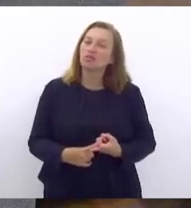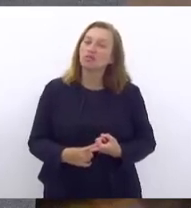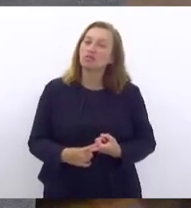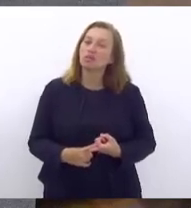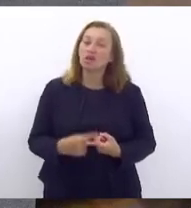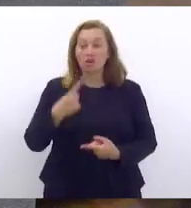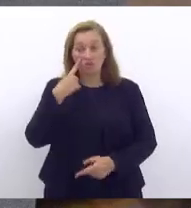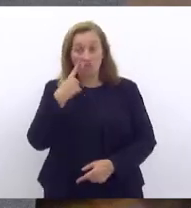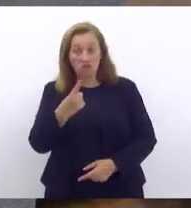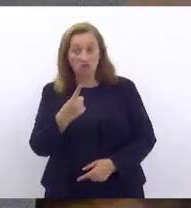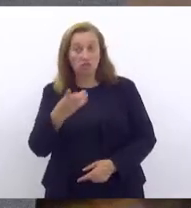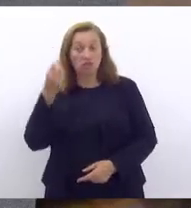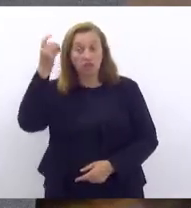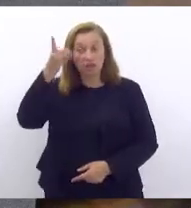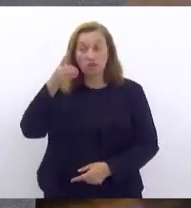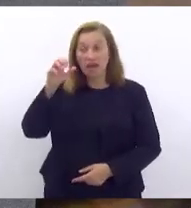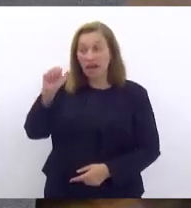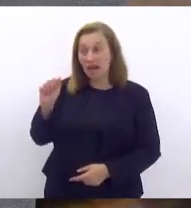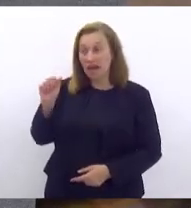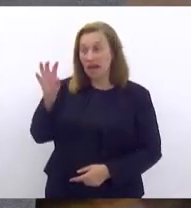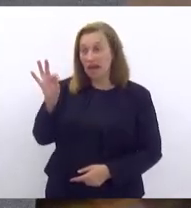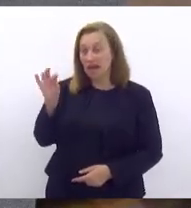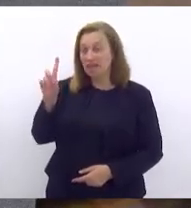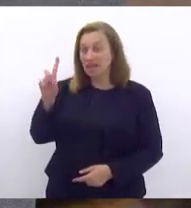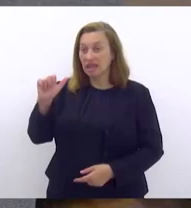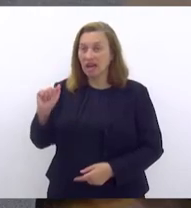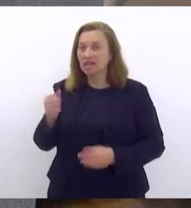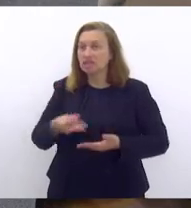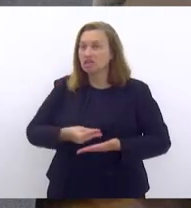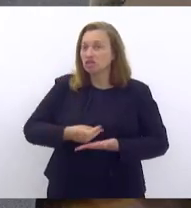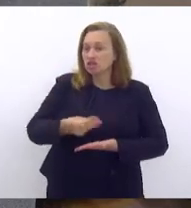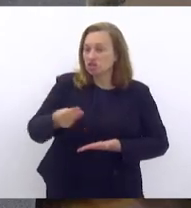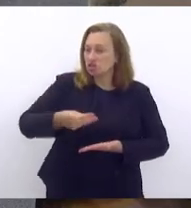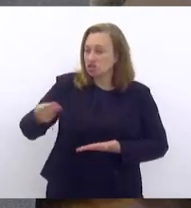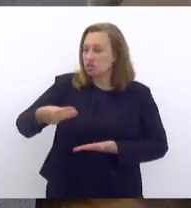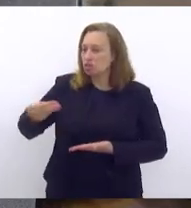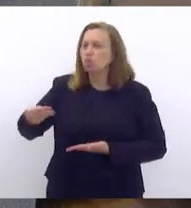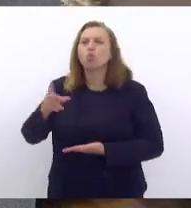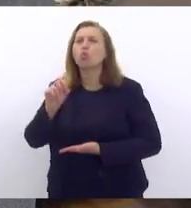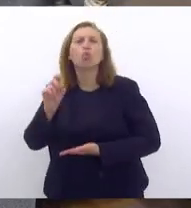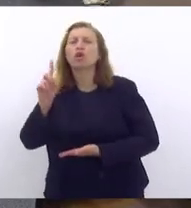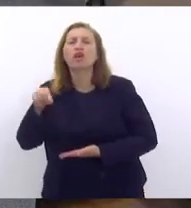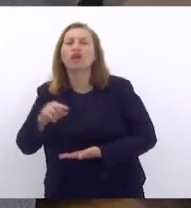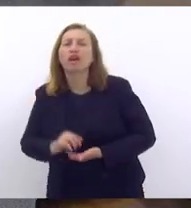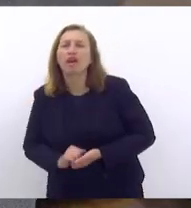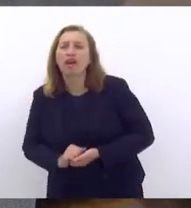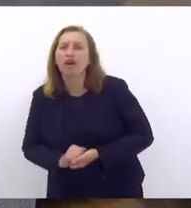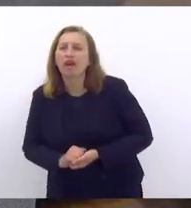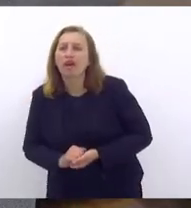Vejo aqui o deputado Átila Nunes distribuindo... O que que é?